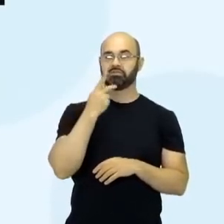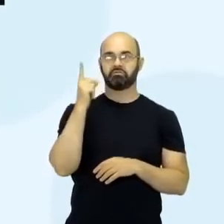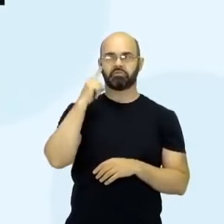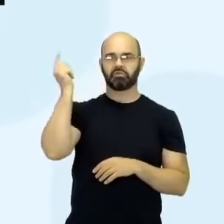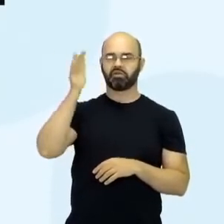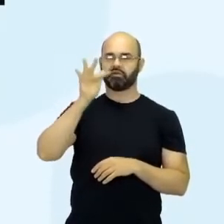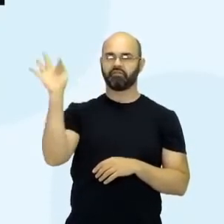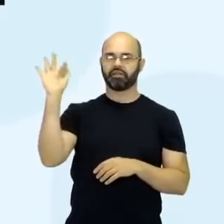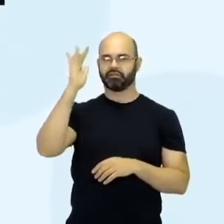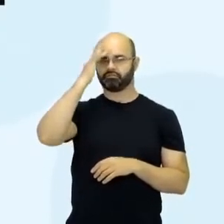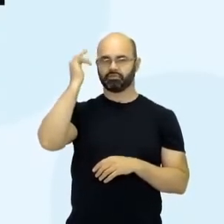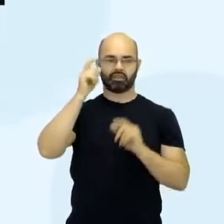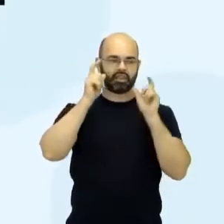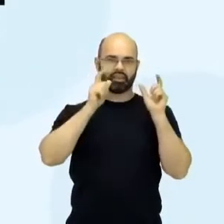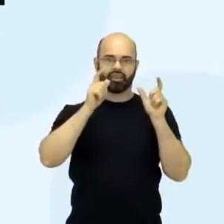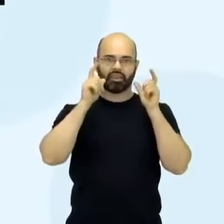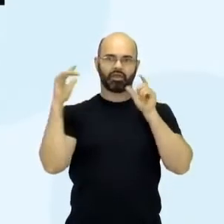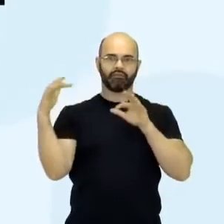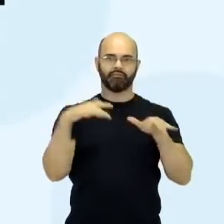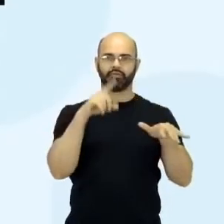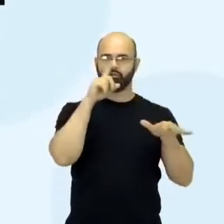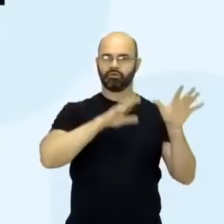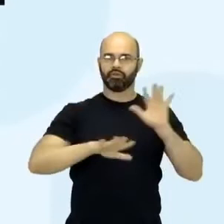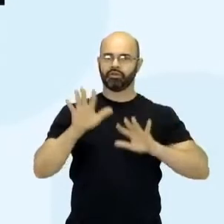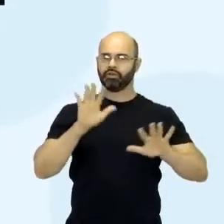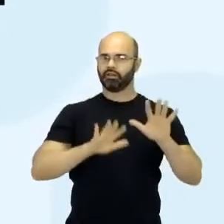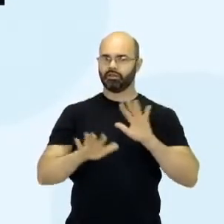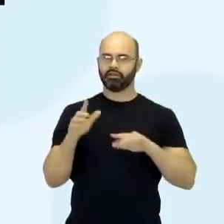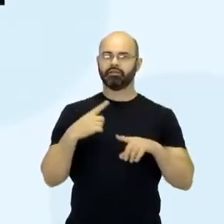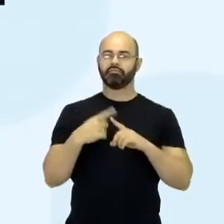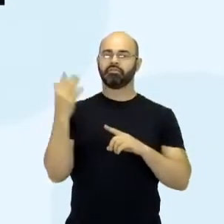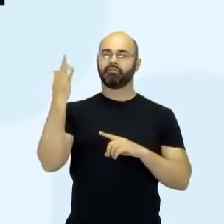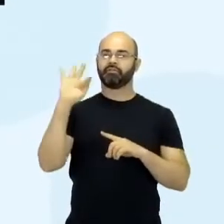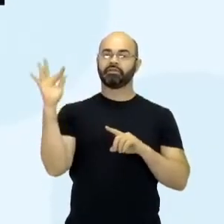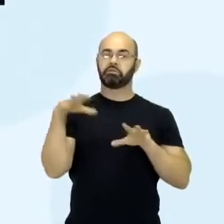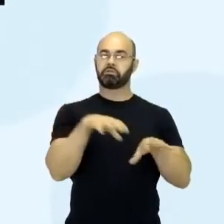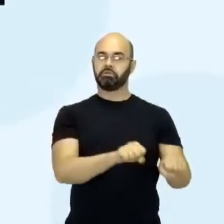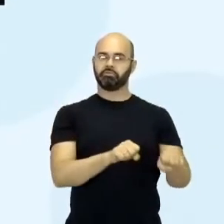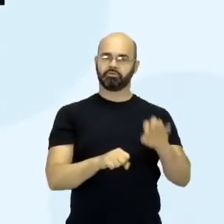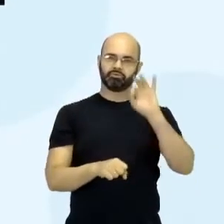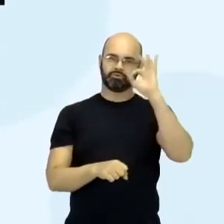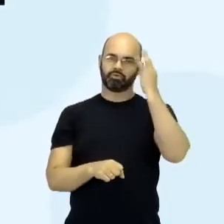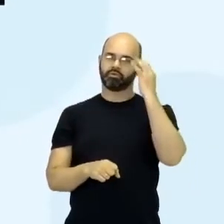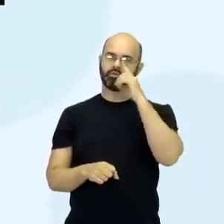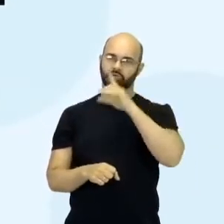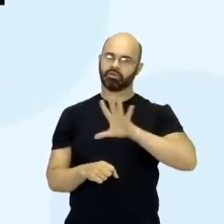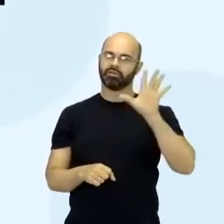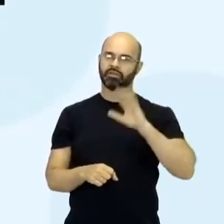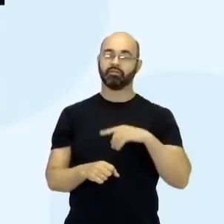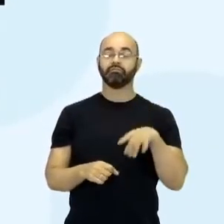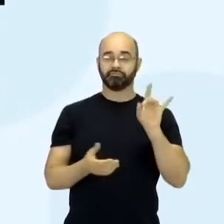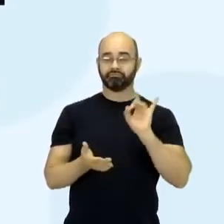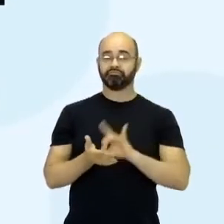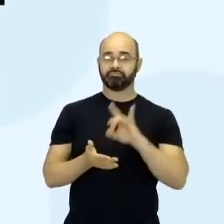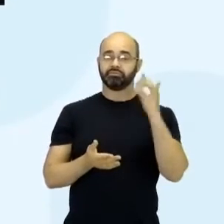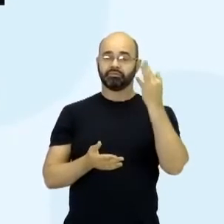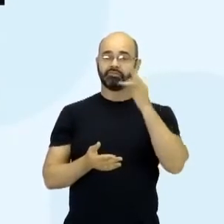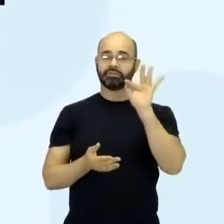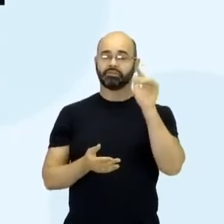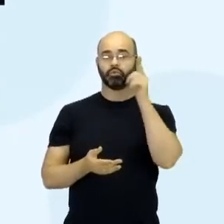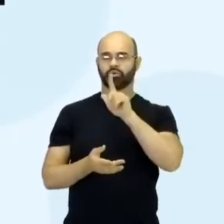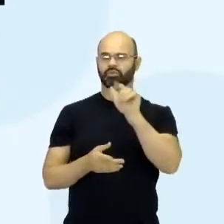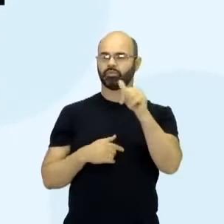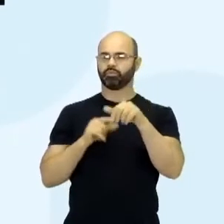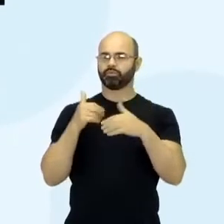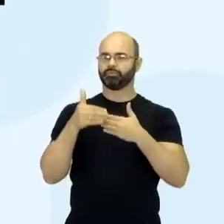de olho nas nossas terras, vamos lá colonizar antes que os franceses tomem conta. E depois eu vou contar para vocês que eles até tomaram, mas eu já